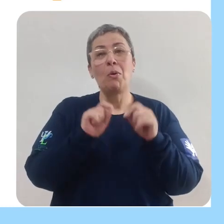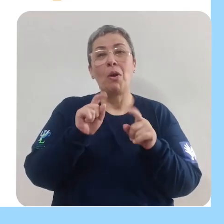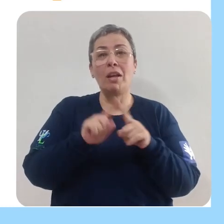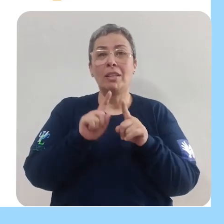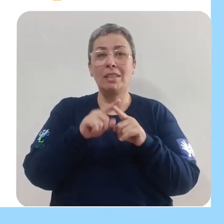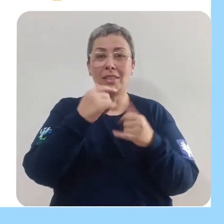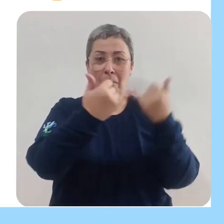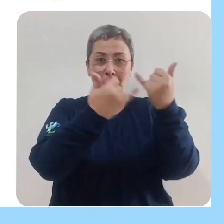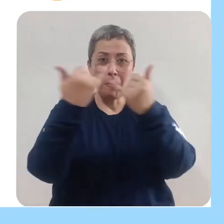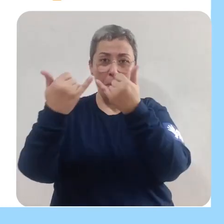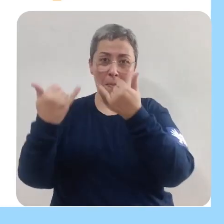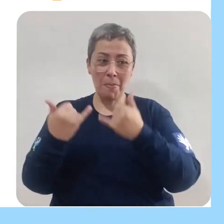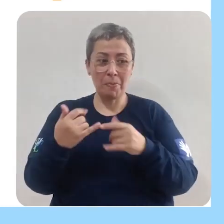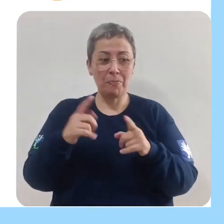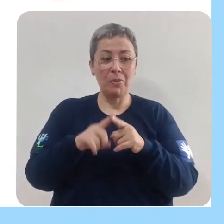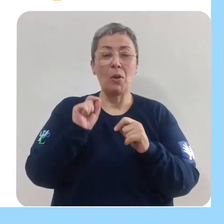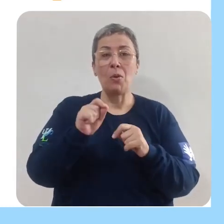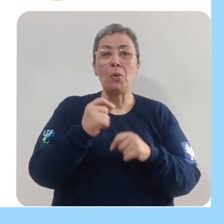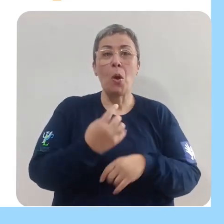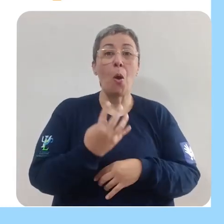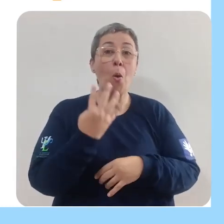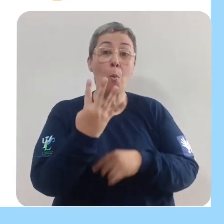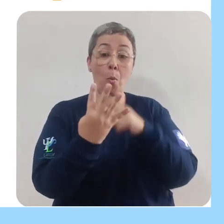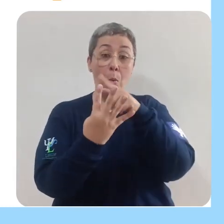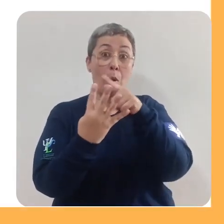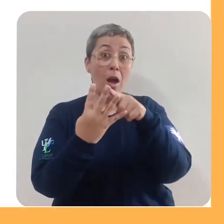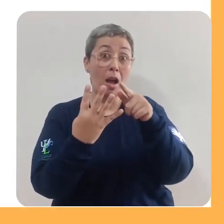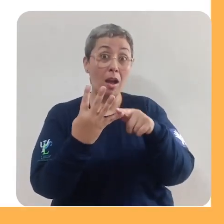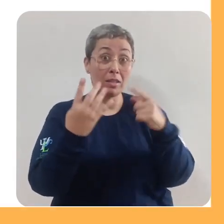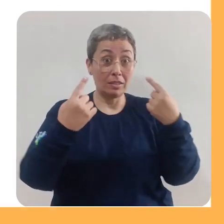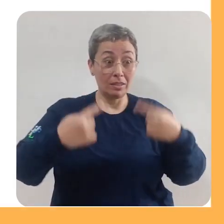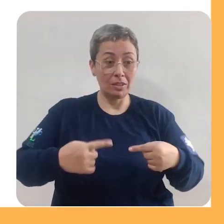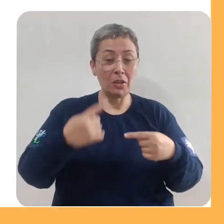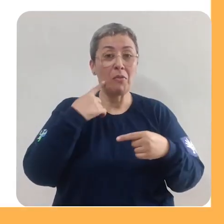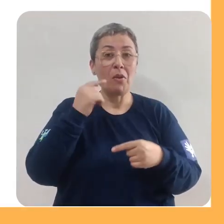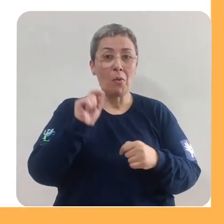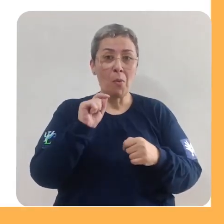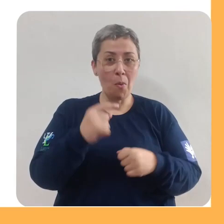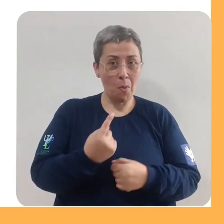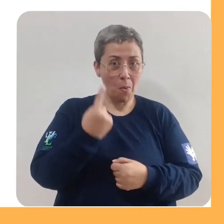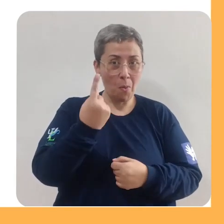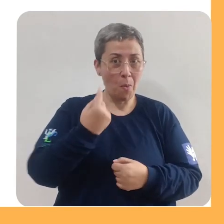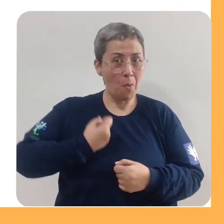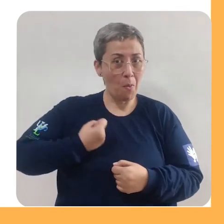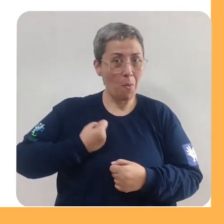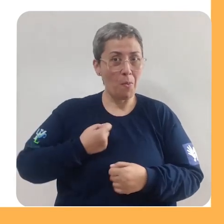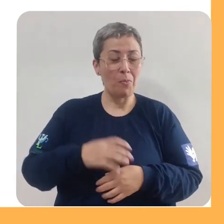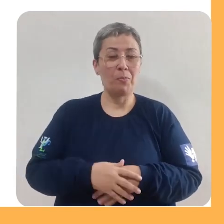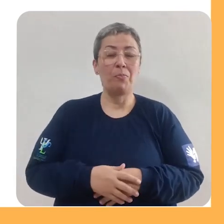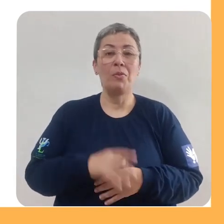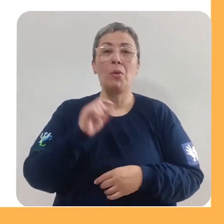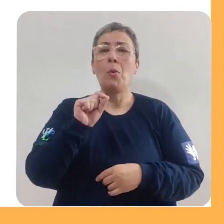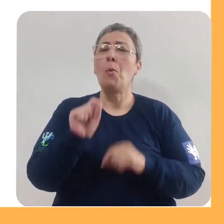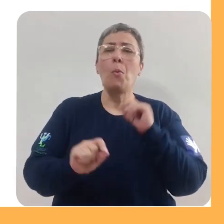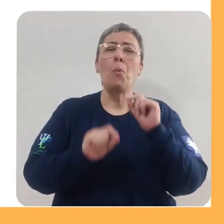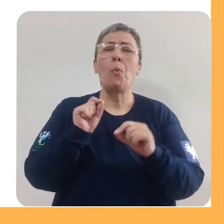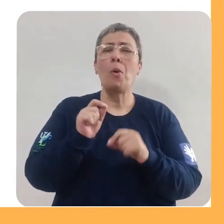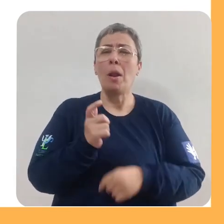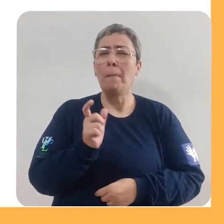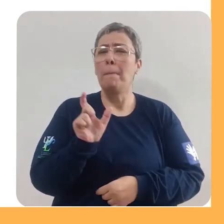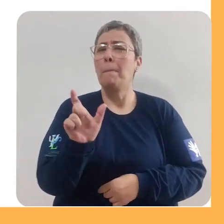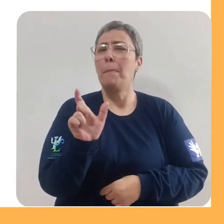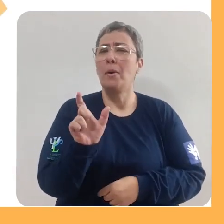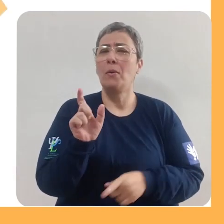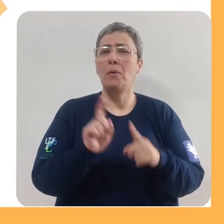as bonecas. São quatro desafios. Vamos ao desafio número 1. Qual será a